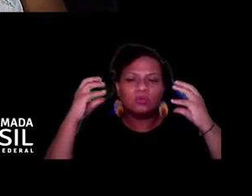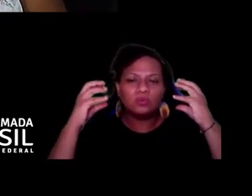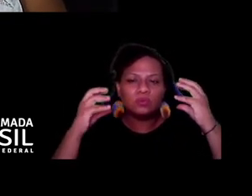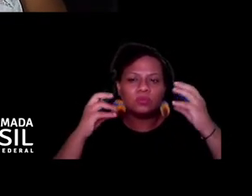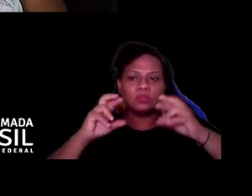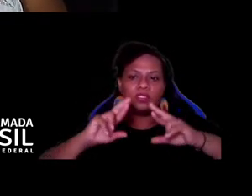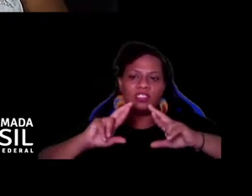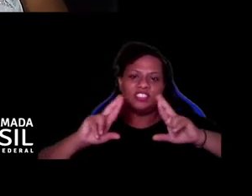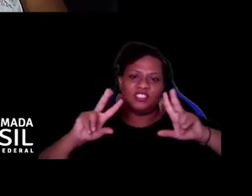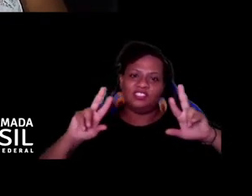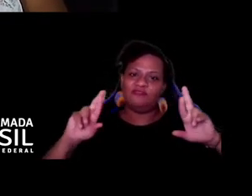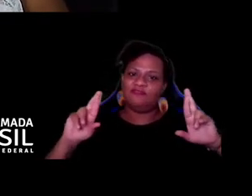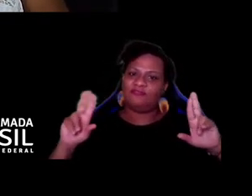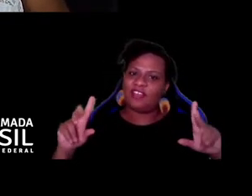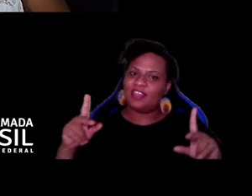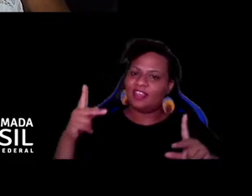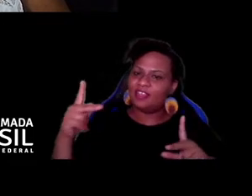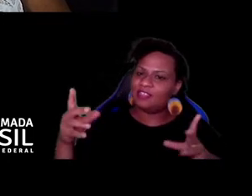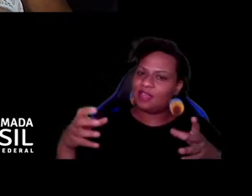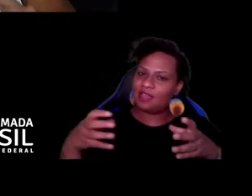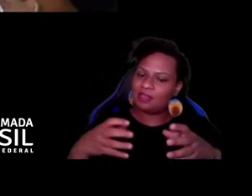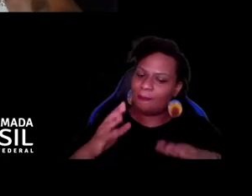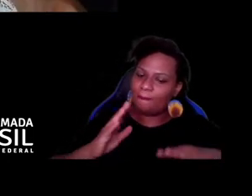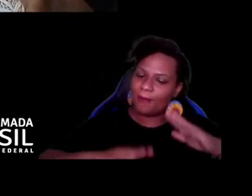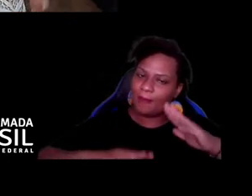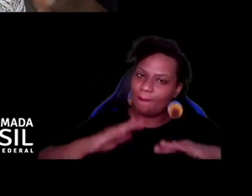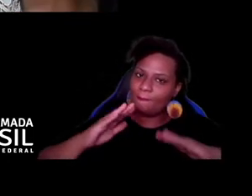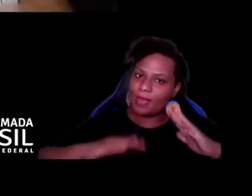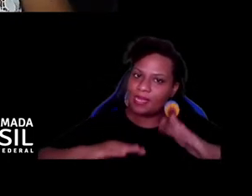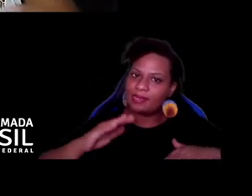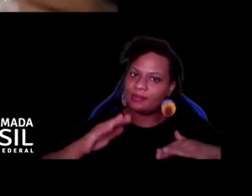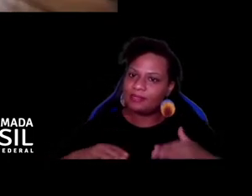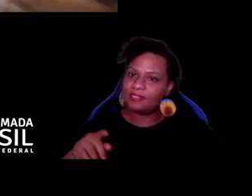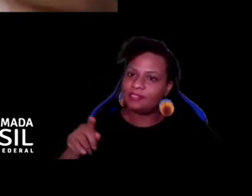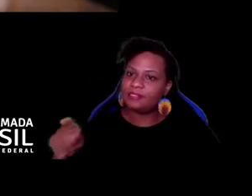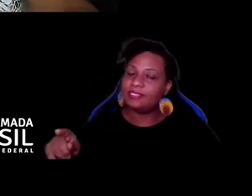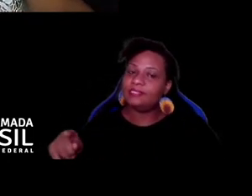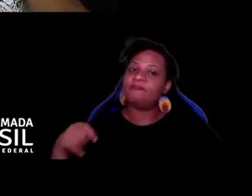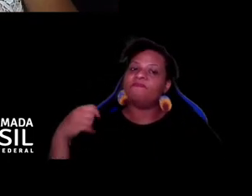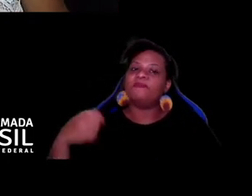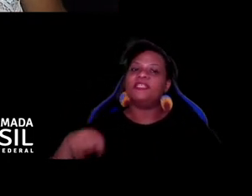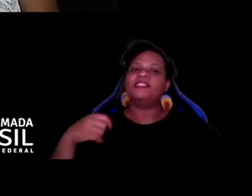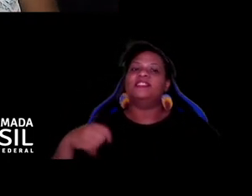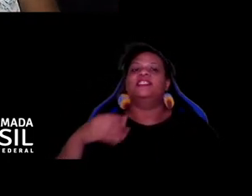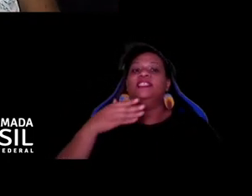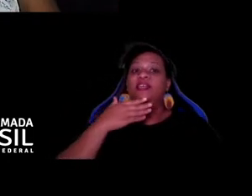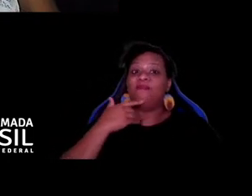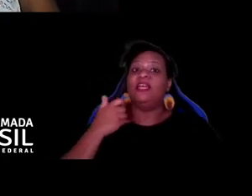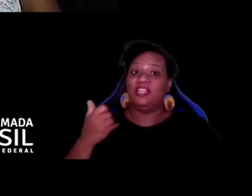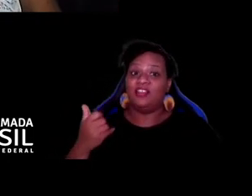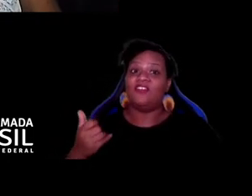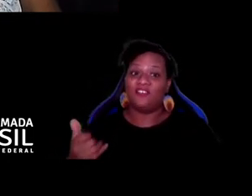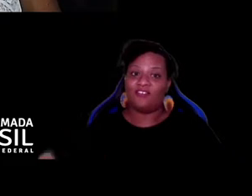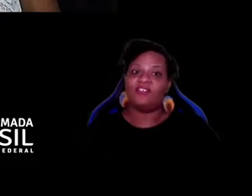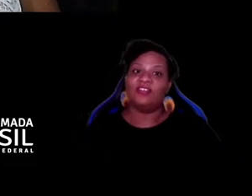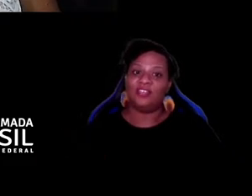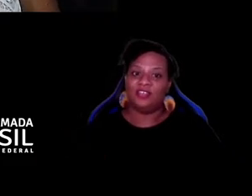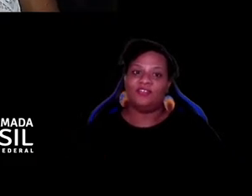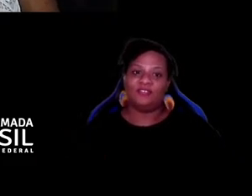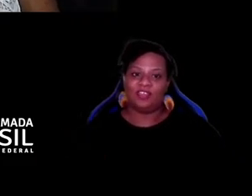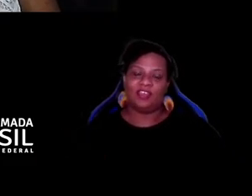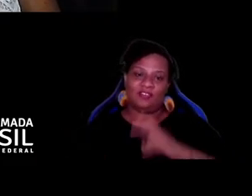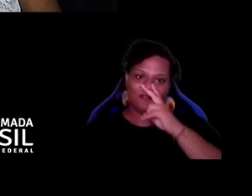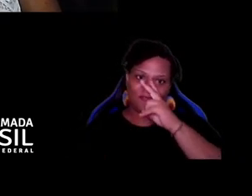né, daquela célula, ela precisa aperfeiçoar um pouco mais. Eu fico encantada com Tami,